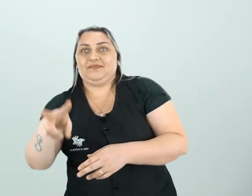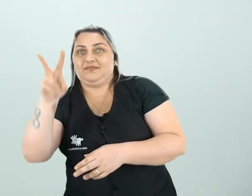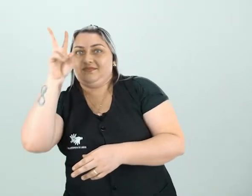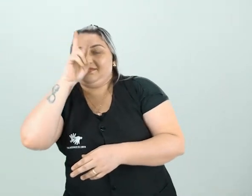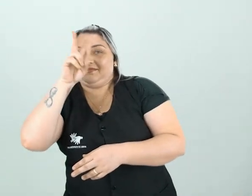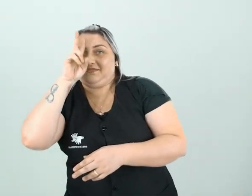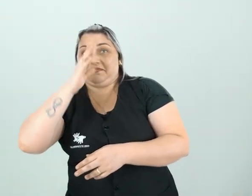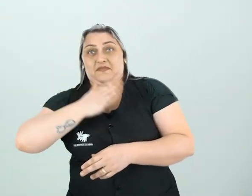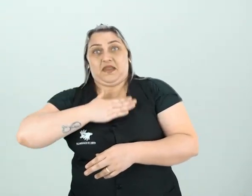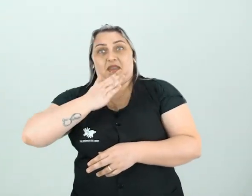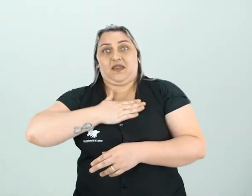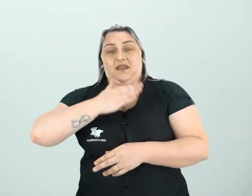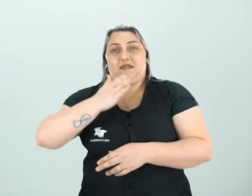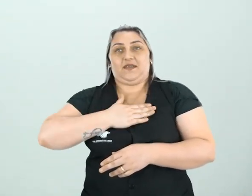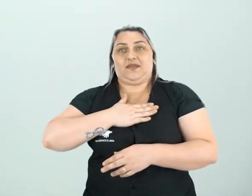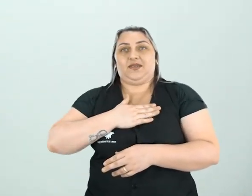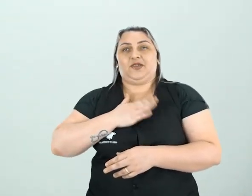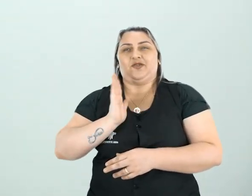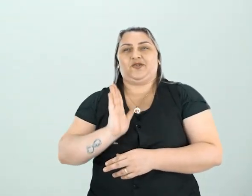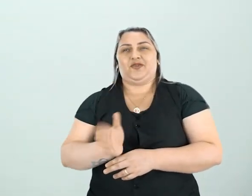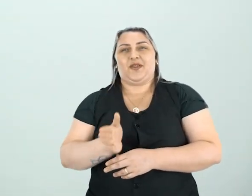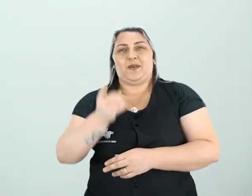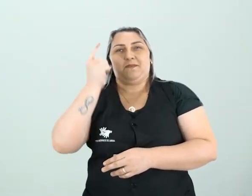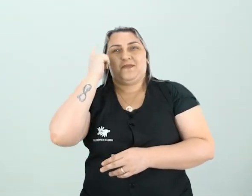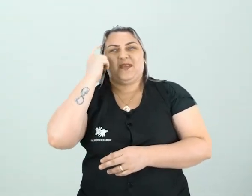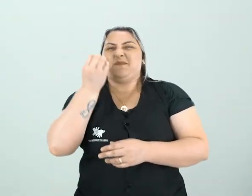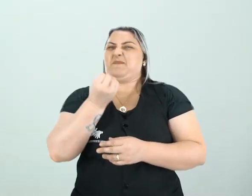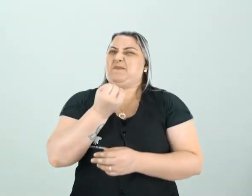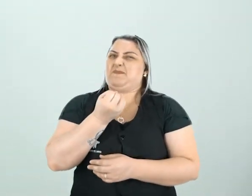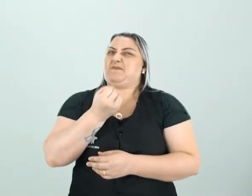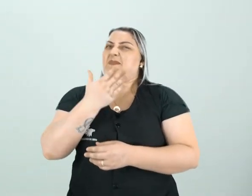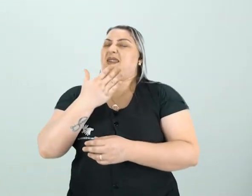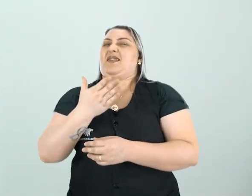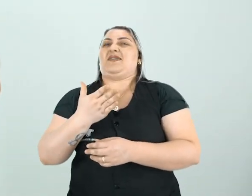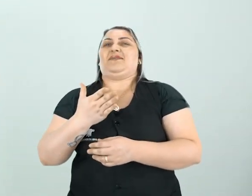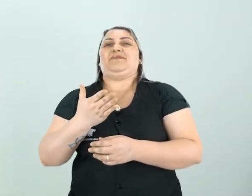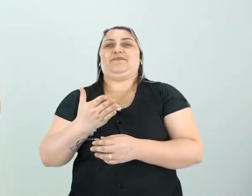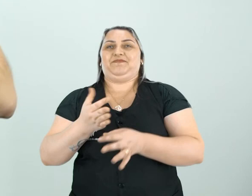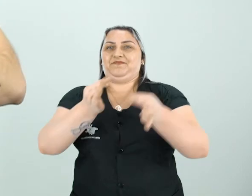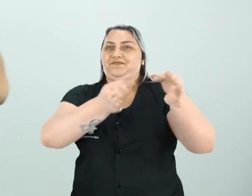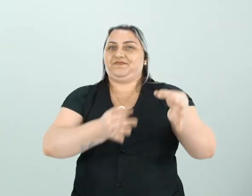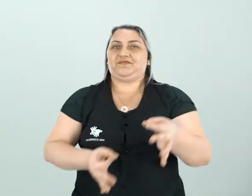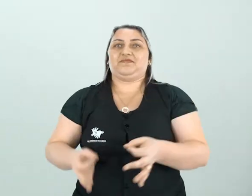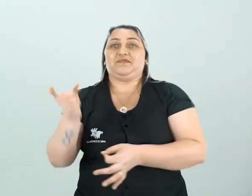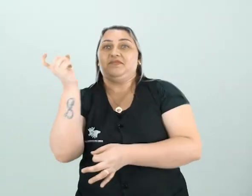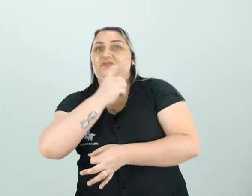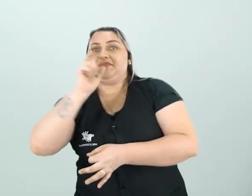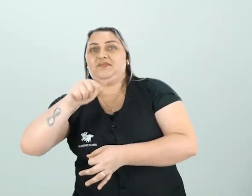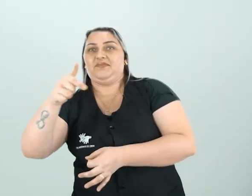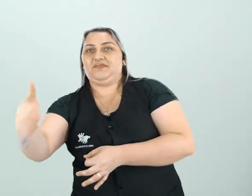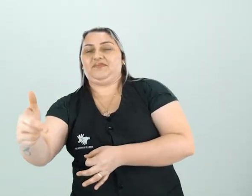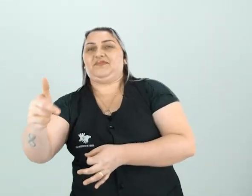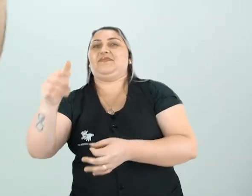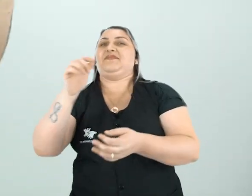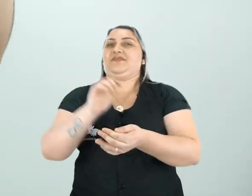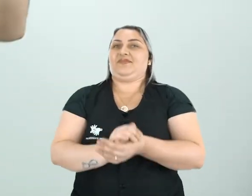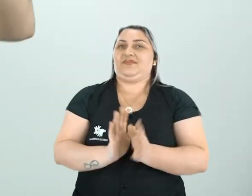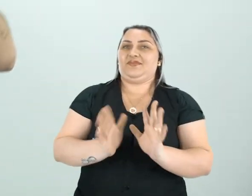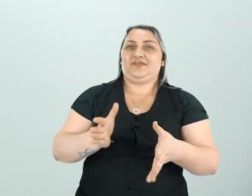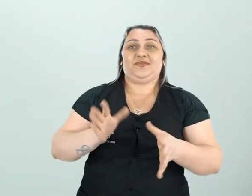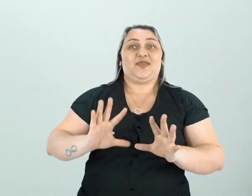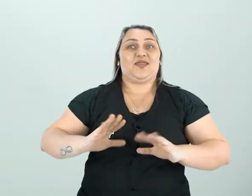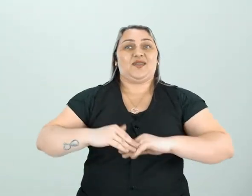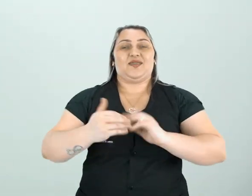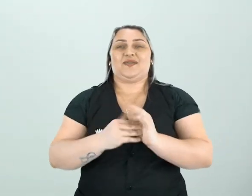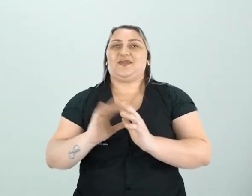história, uma fábula que tem raposa, eu já penso que ela vai se dar muito bem, eu já penso que vai dar tudo certo, eu já penso que ela vai enganar alguém, eu já penso que tudo pode